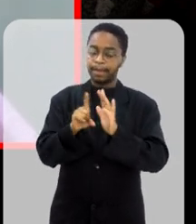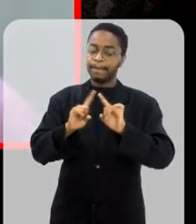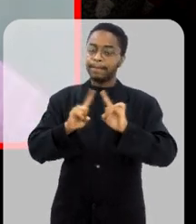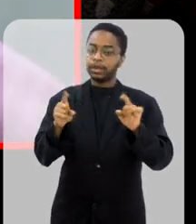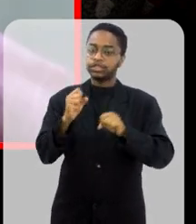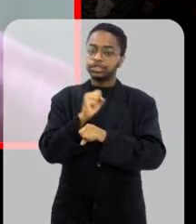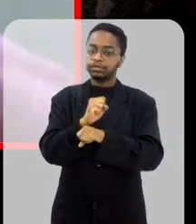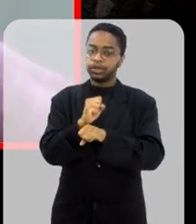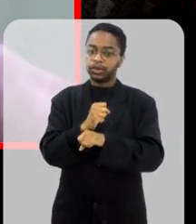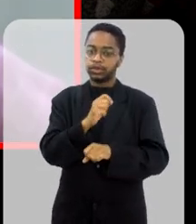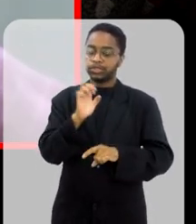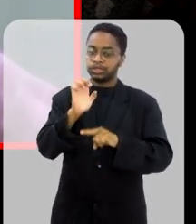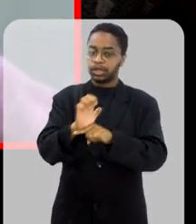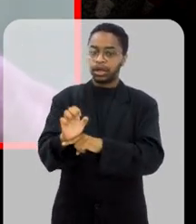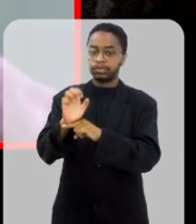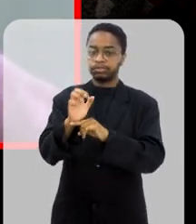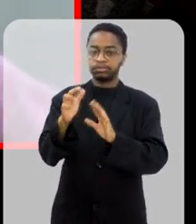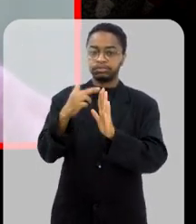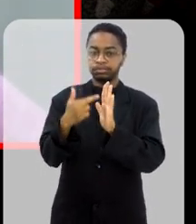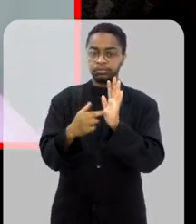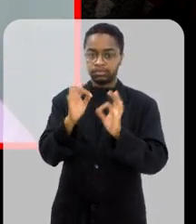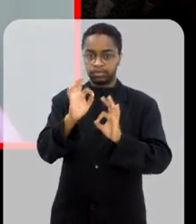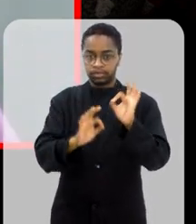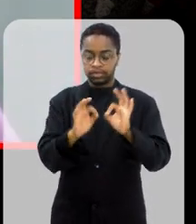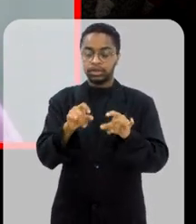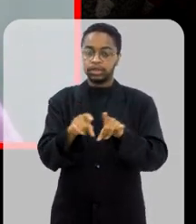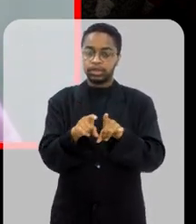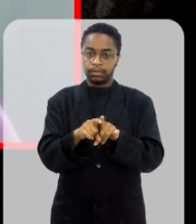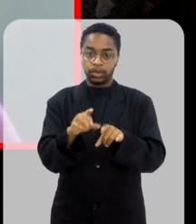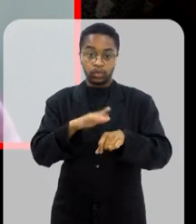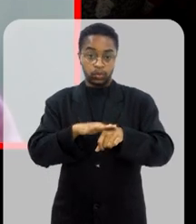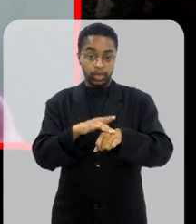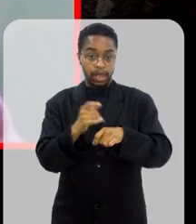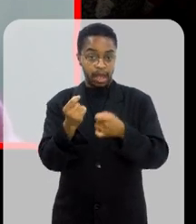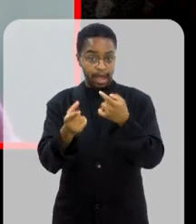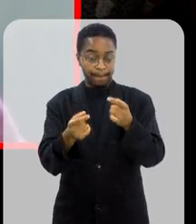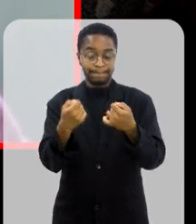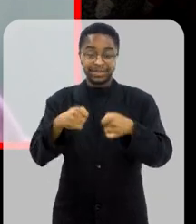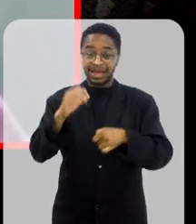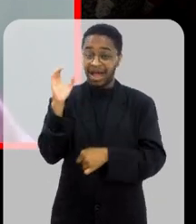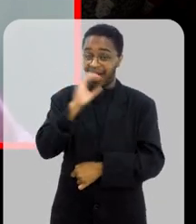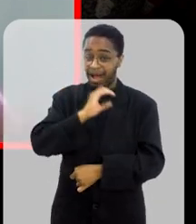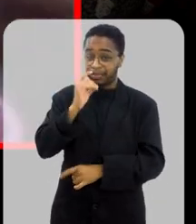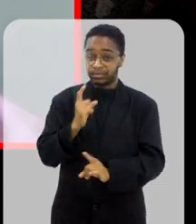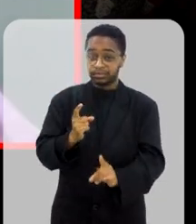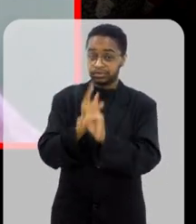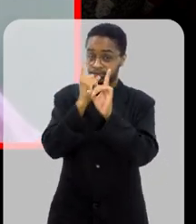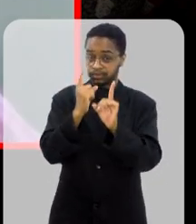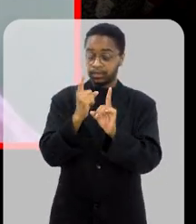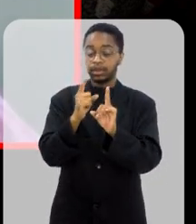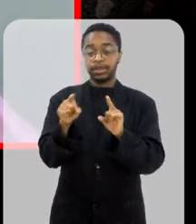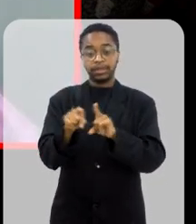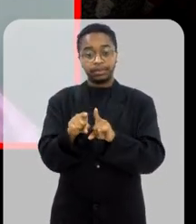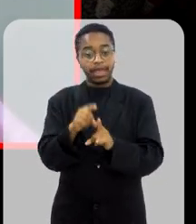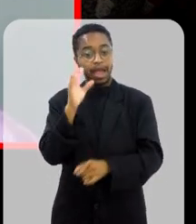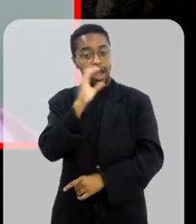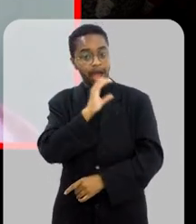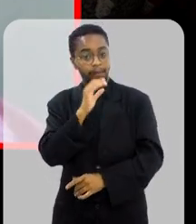regulamentar. Nas doenças raras é a mesma coisa. A gente precisa começar rapidamente o